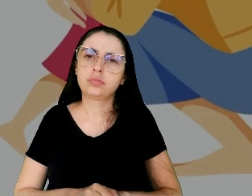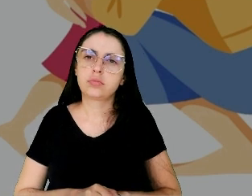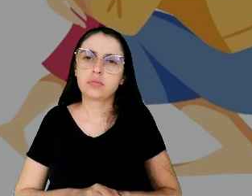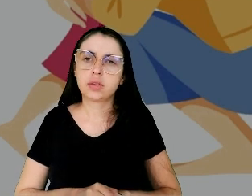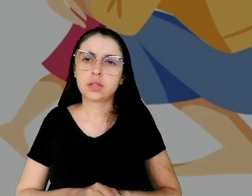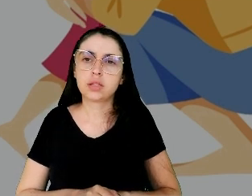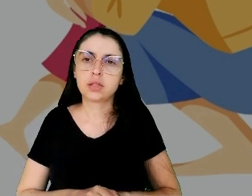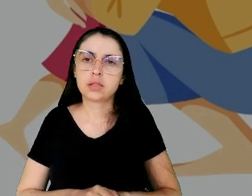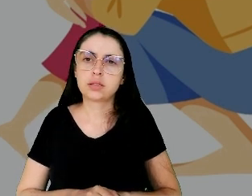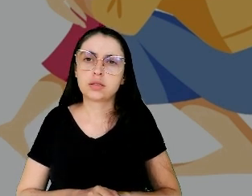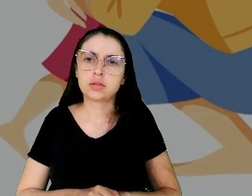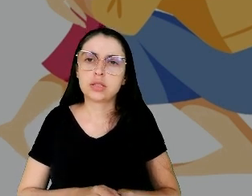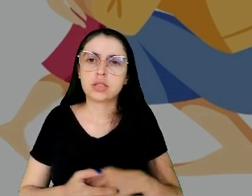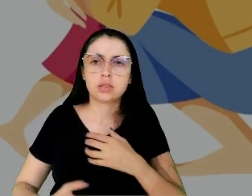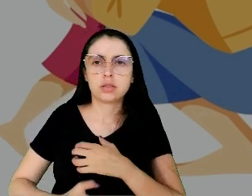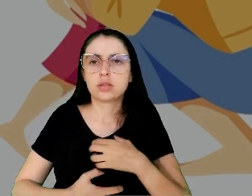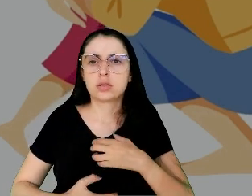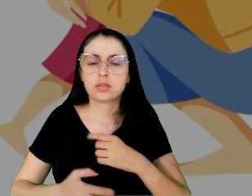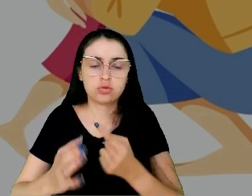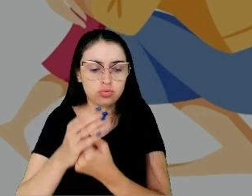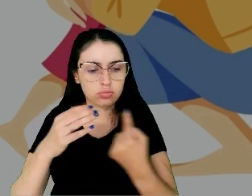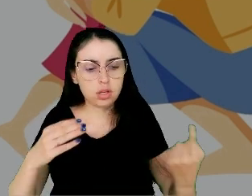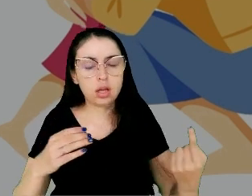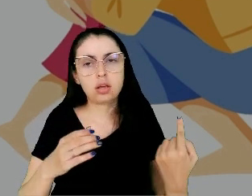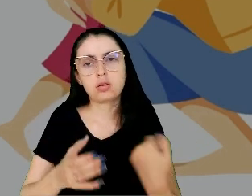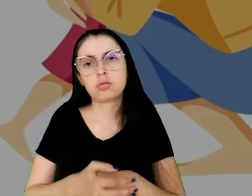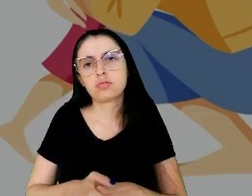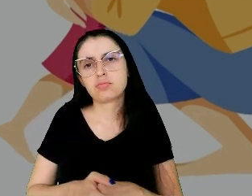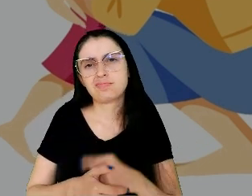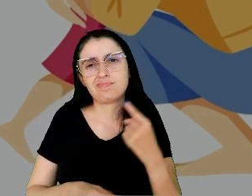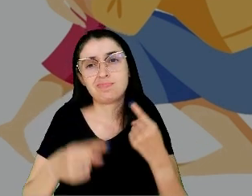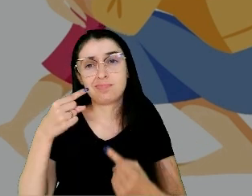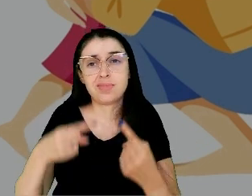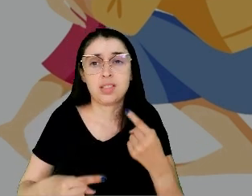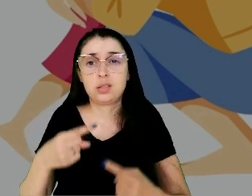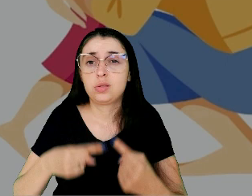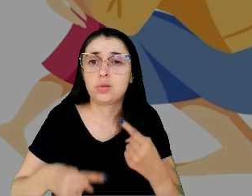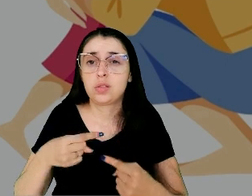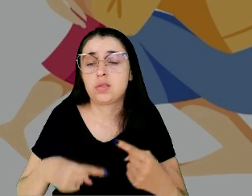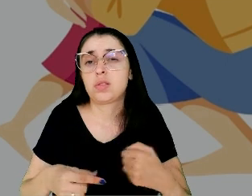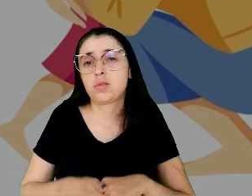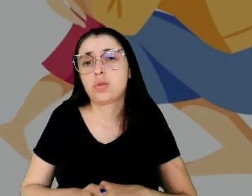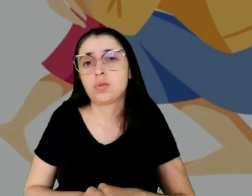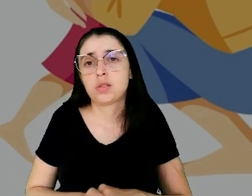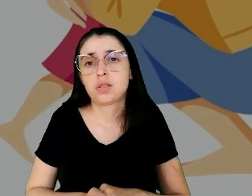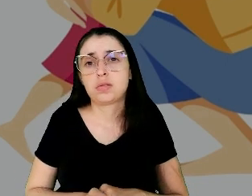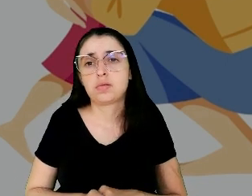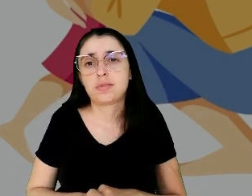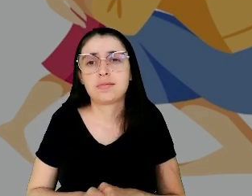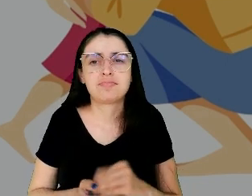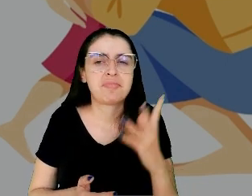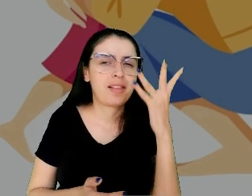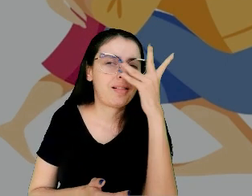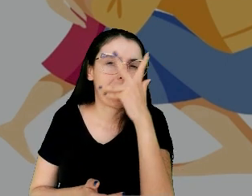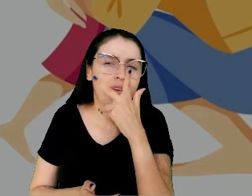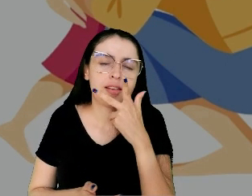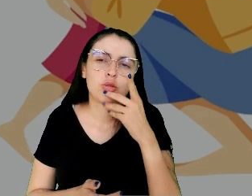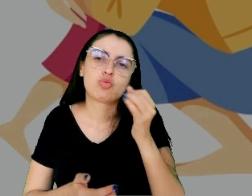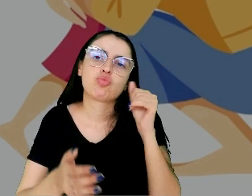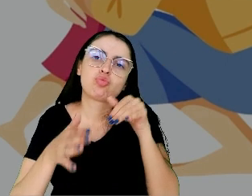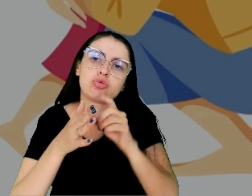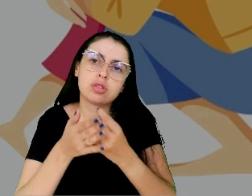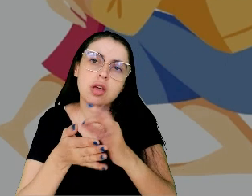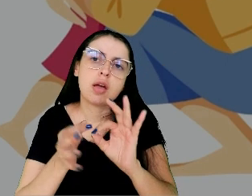suas necessidades de emancipações e os seus conflitos em simplesmente lindos bordados.